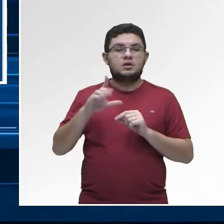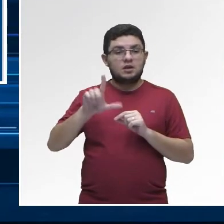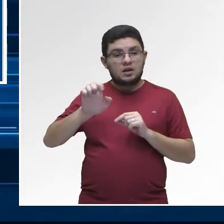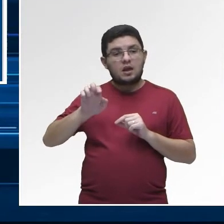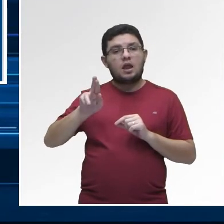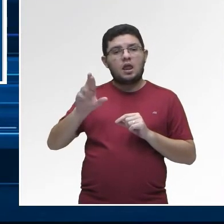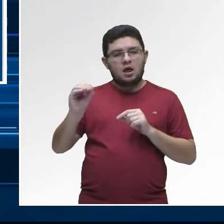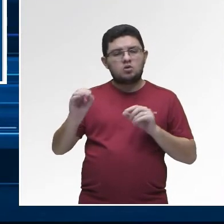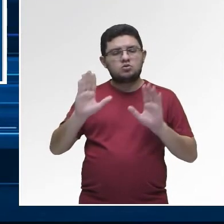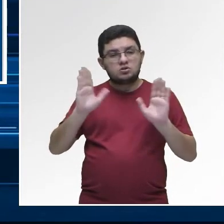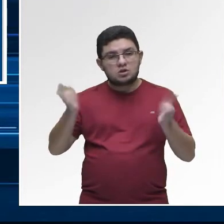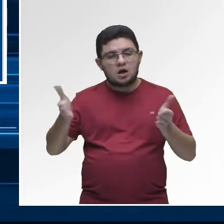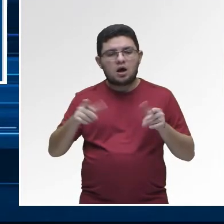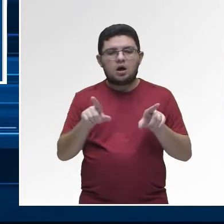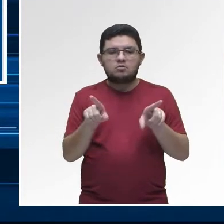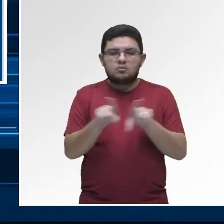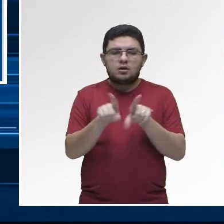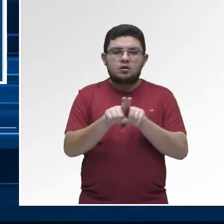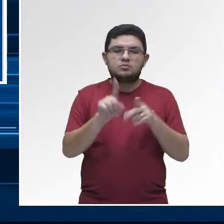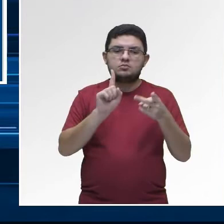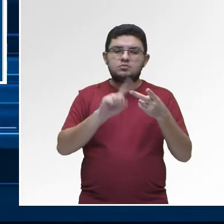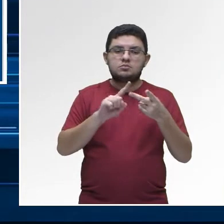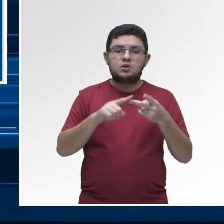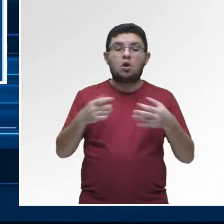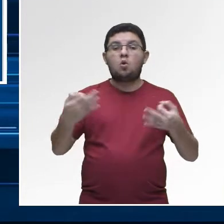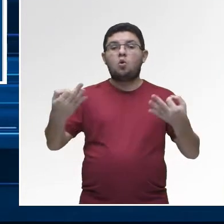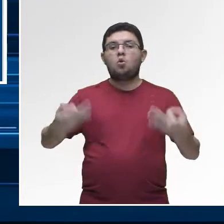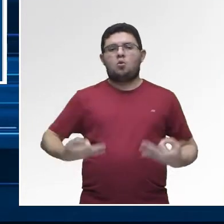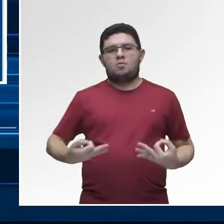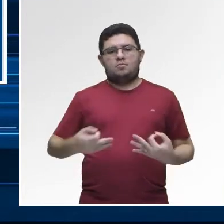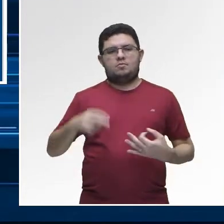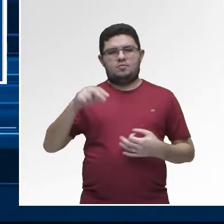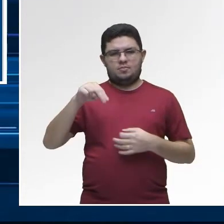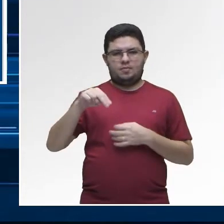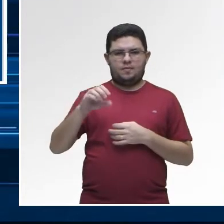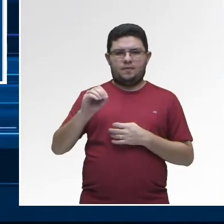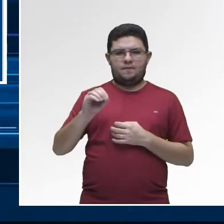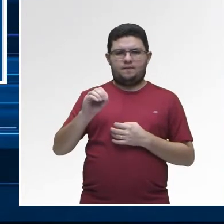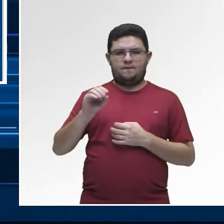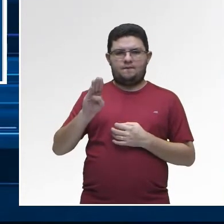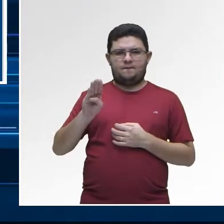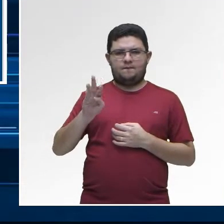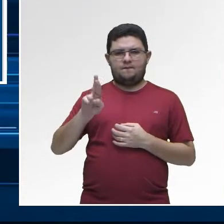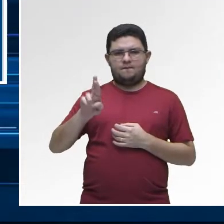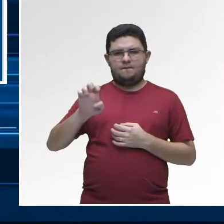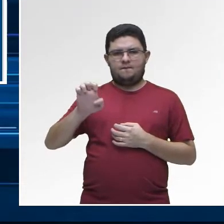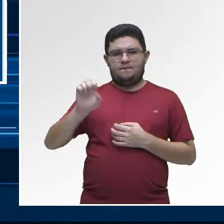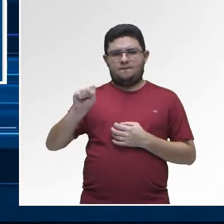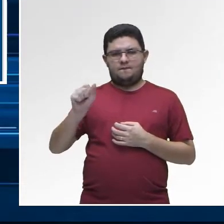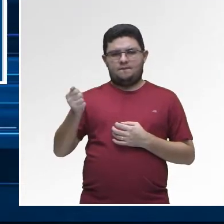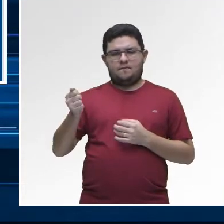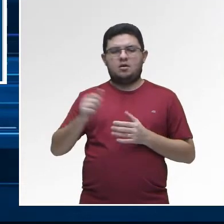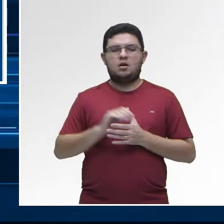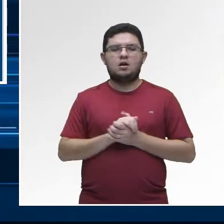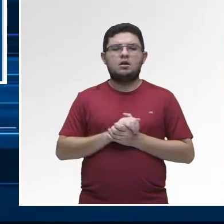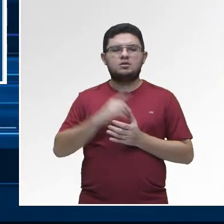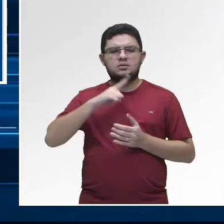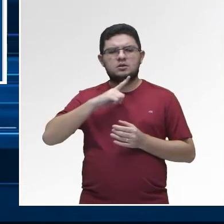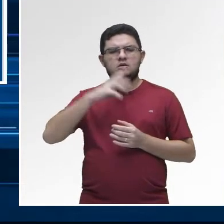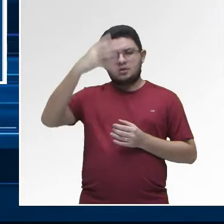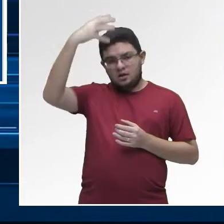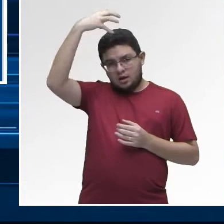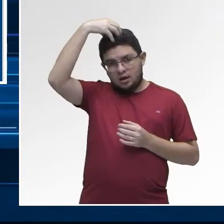a nobreza. Então a nobreza era composta pelos reis, né, senhores